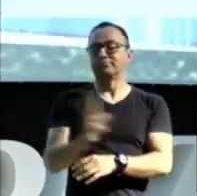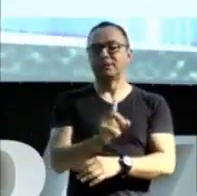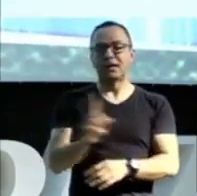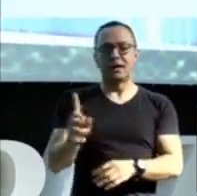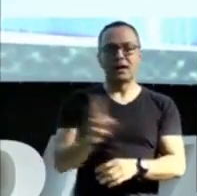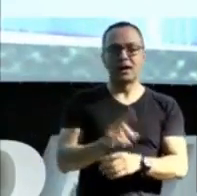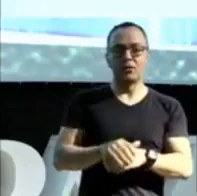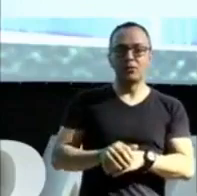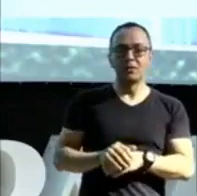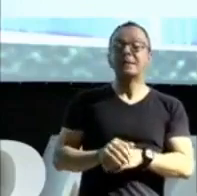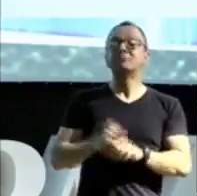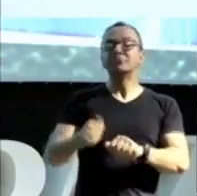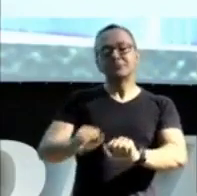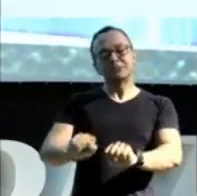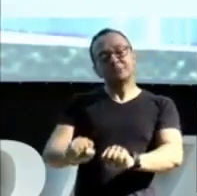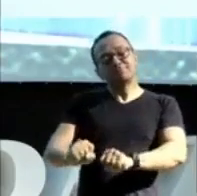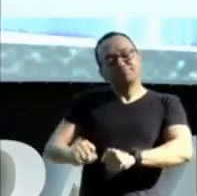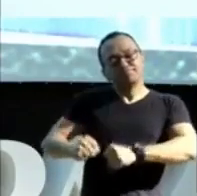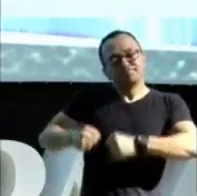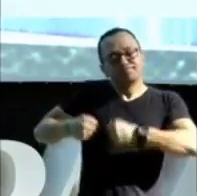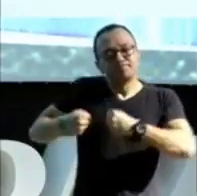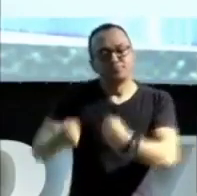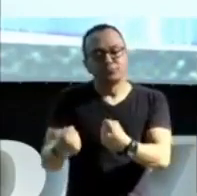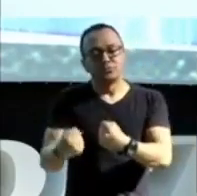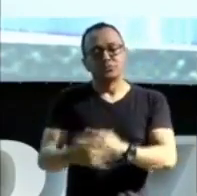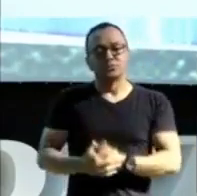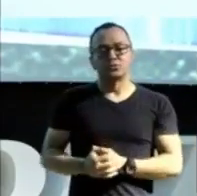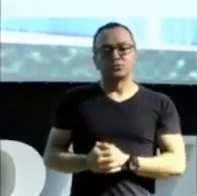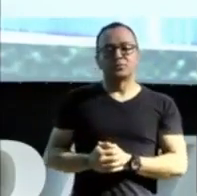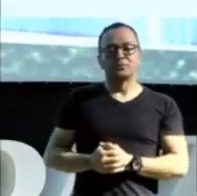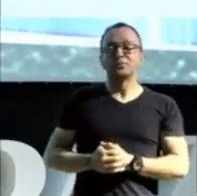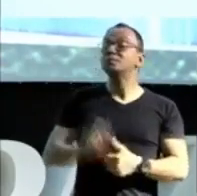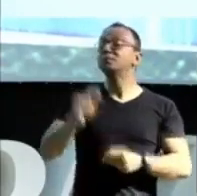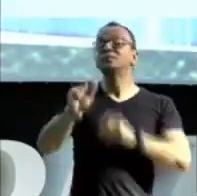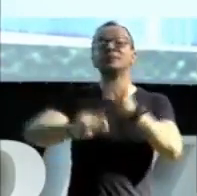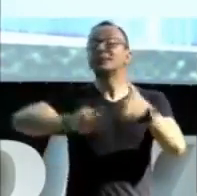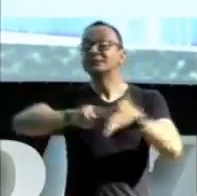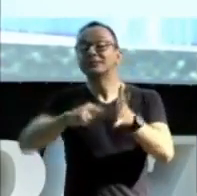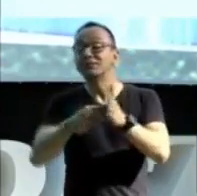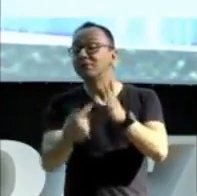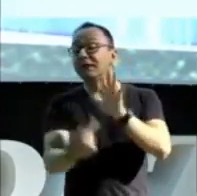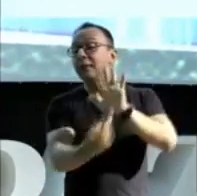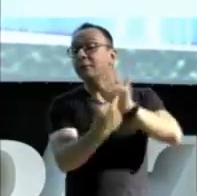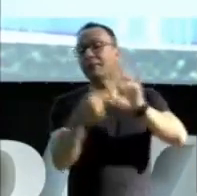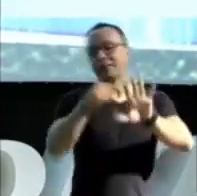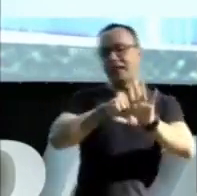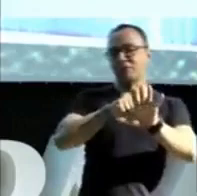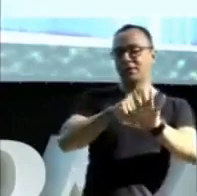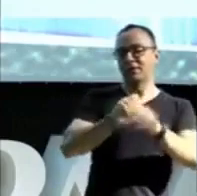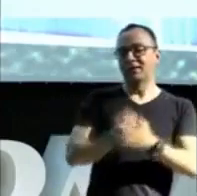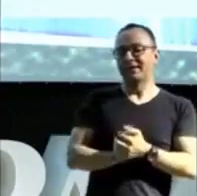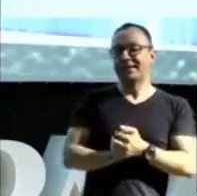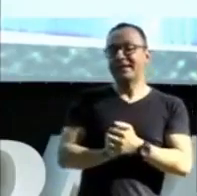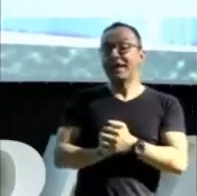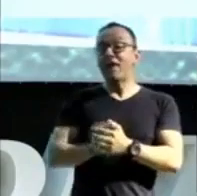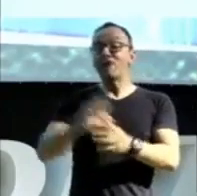de menor esforço. Ou seja, fé não vem, fé se